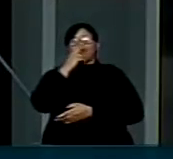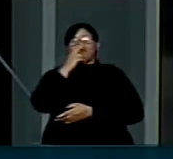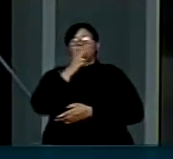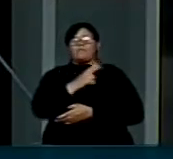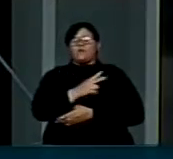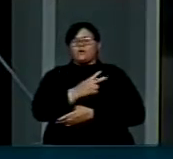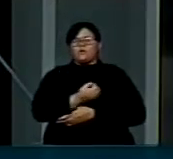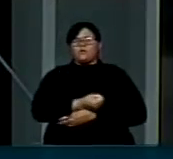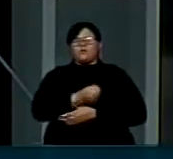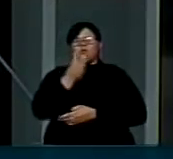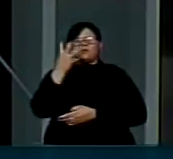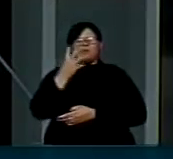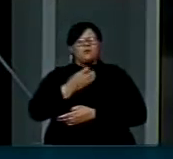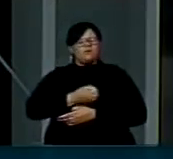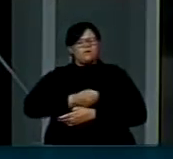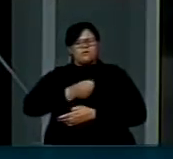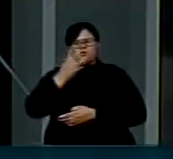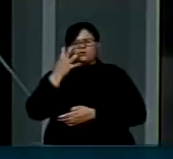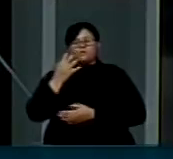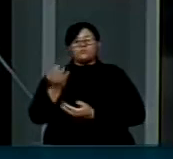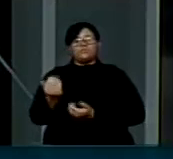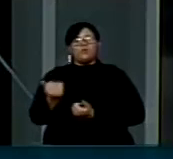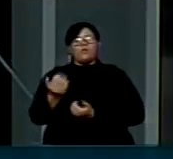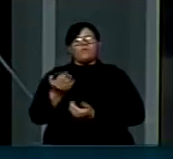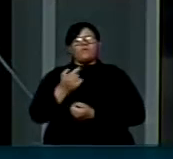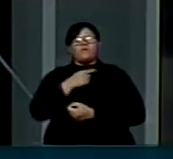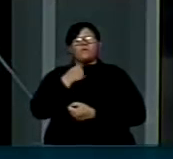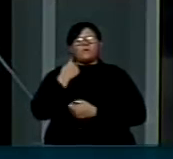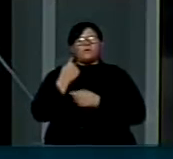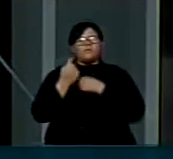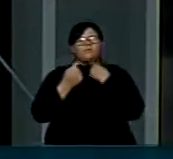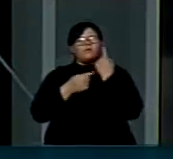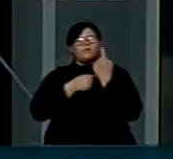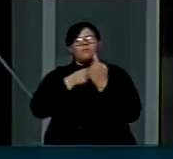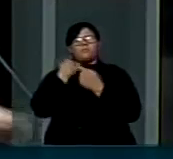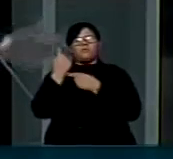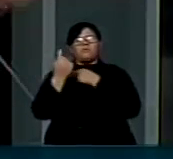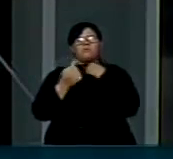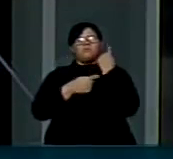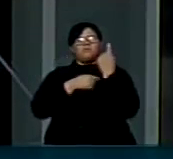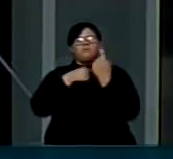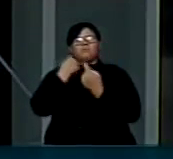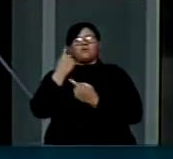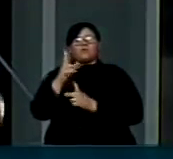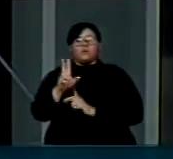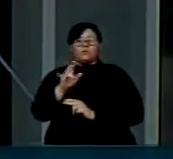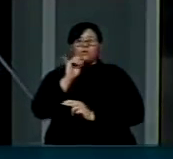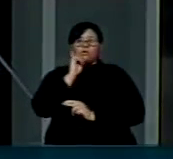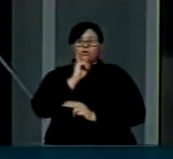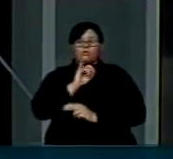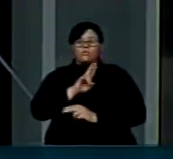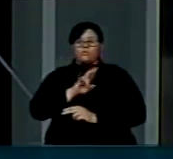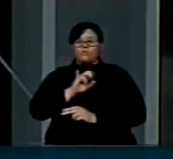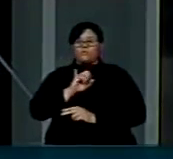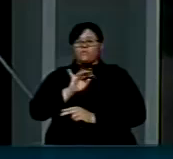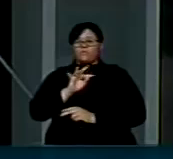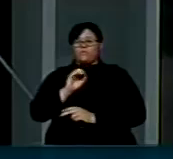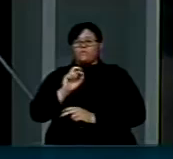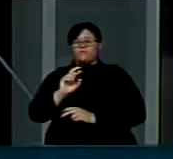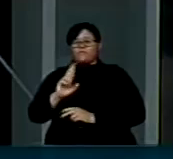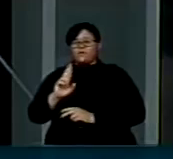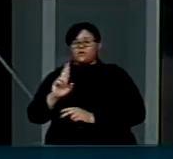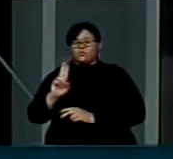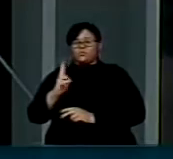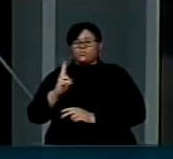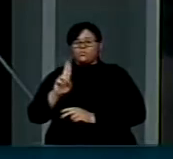milhares e milhares de jovens perdendo a sua vida a cada ano? Jovens como Vitor Hugo Deppmann,